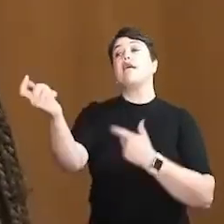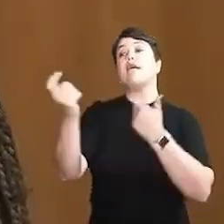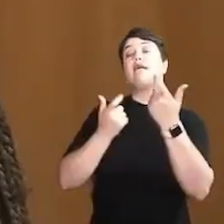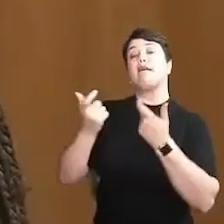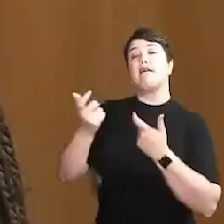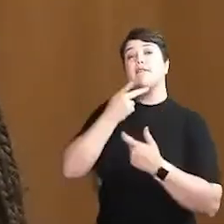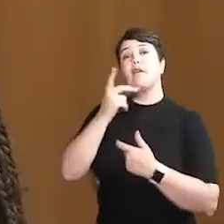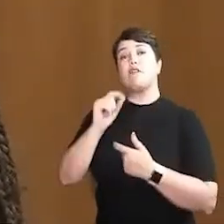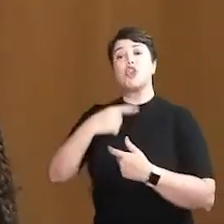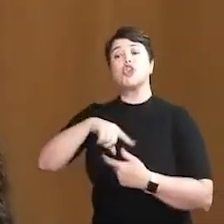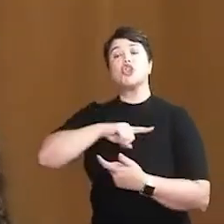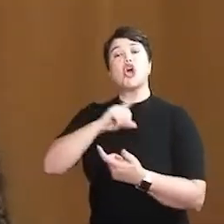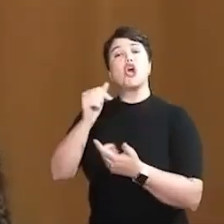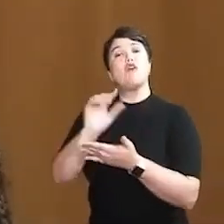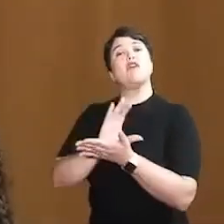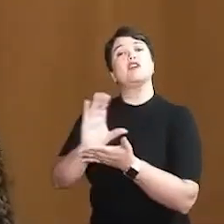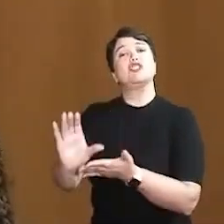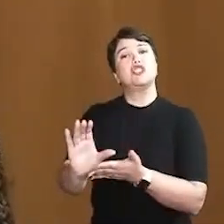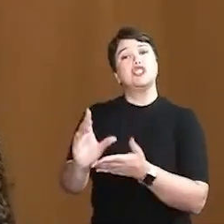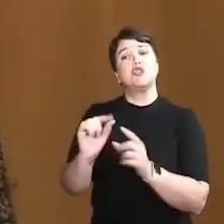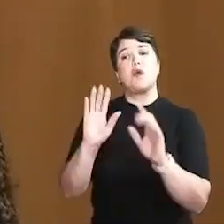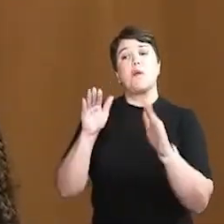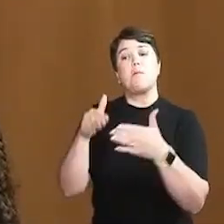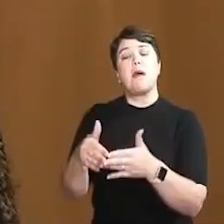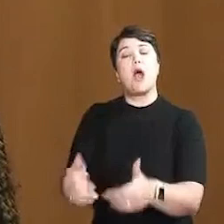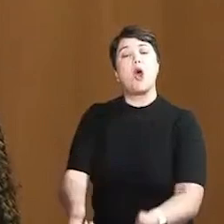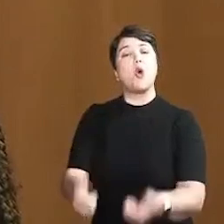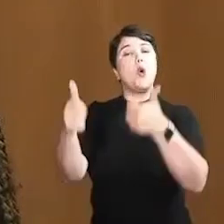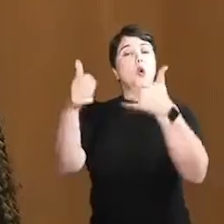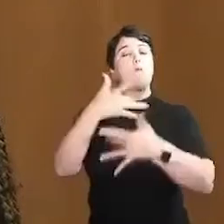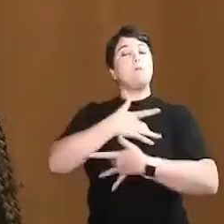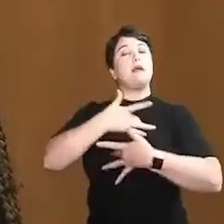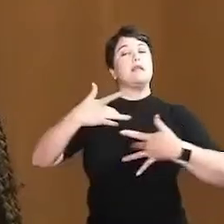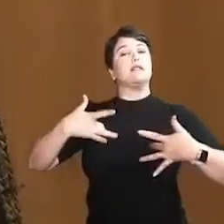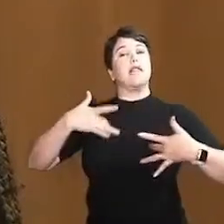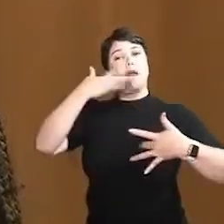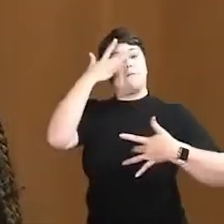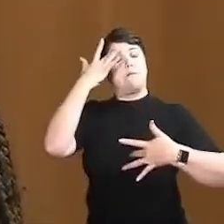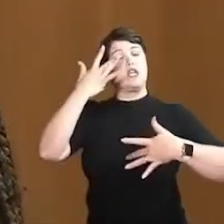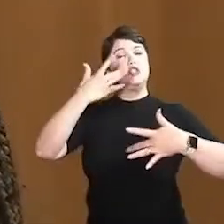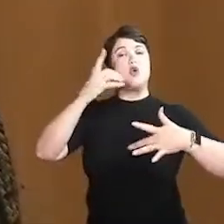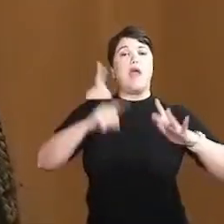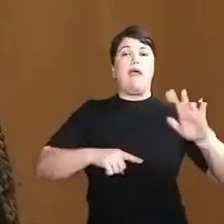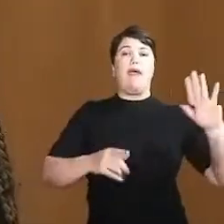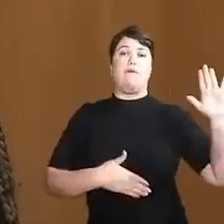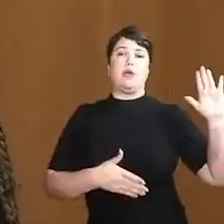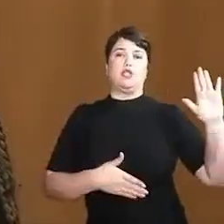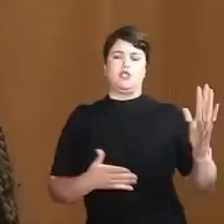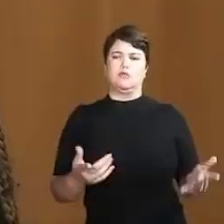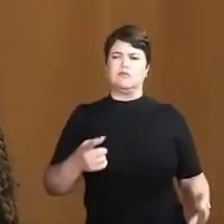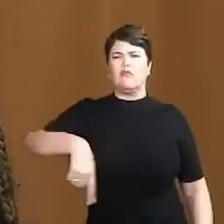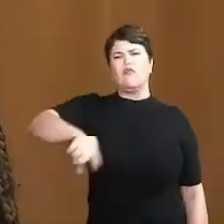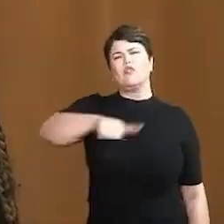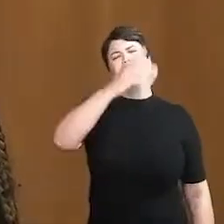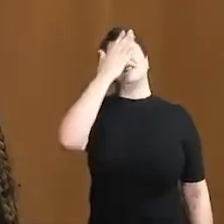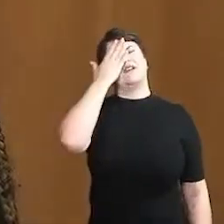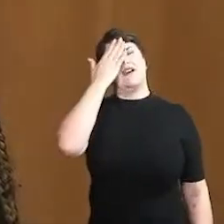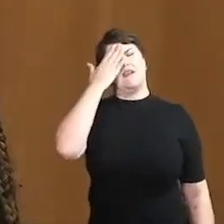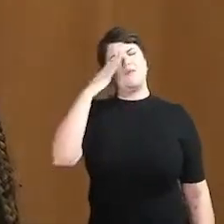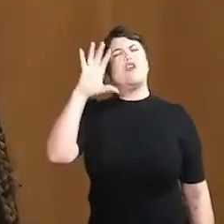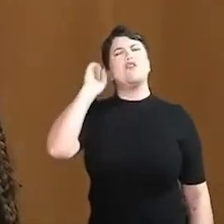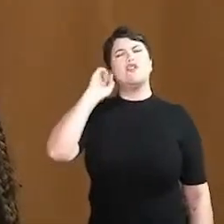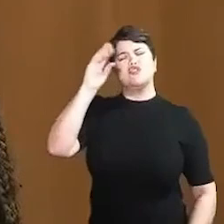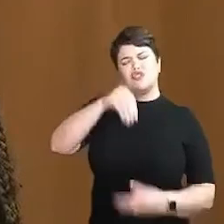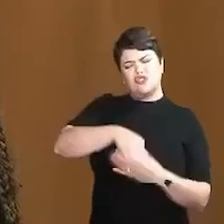estávamos investindo para o bem-estar dos bandidos todas as senhoras e senhores já Ouviram isso nos